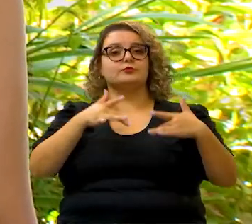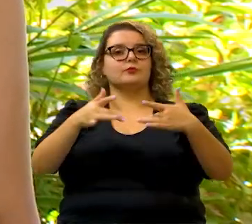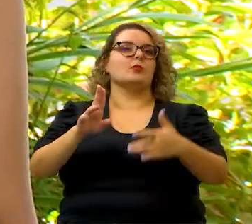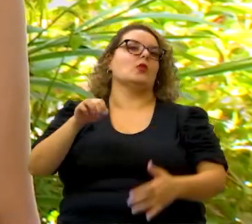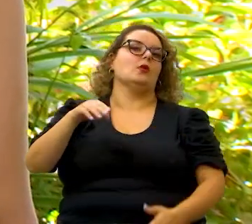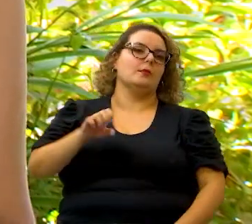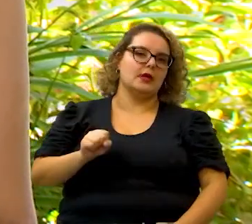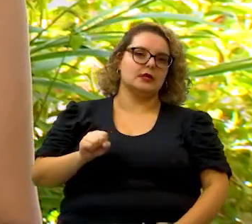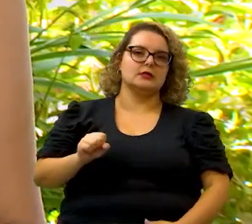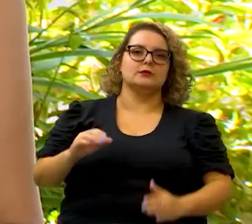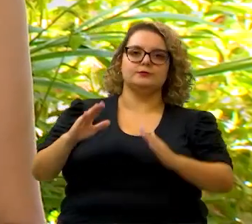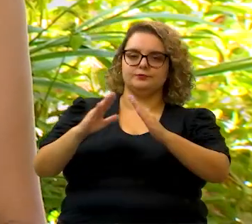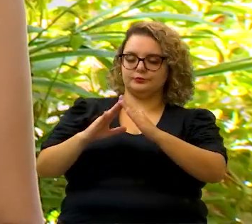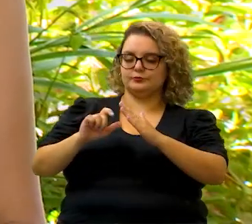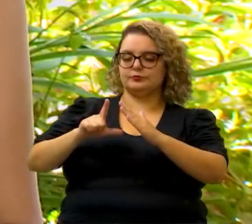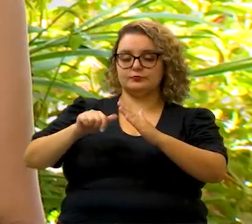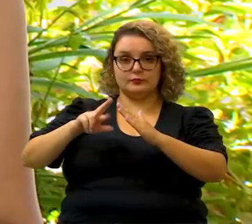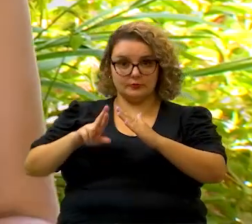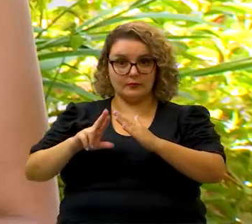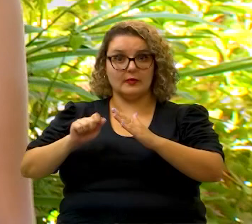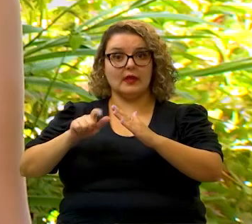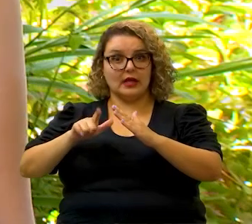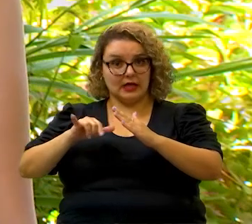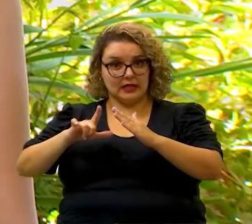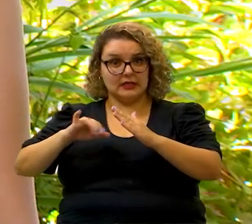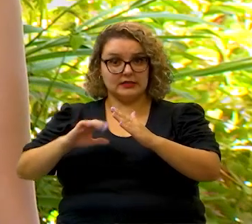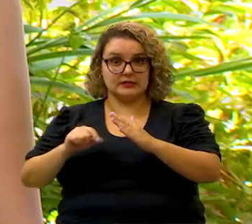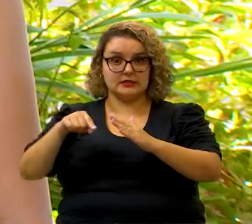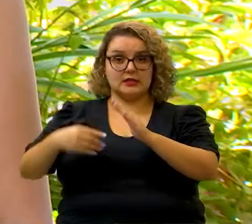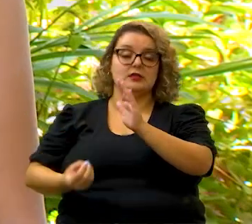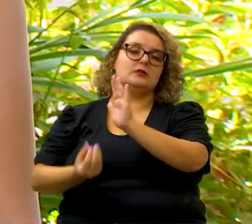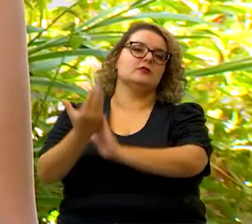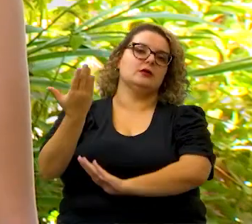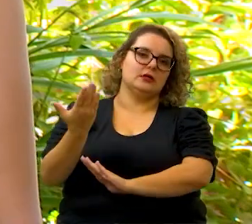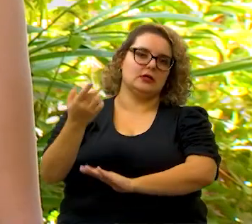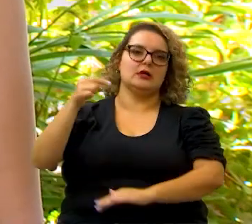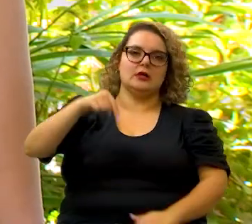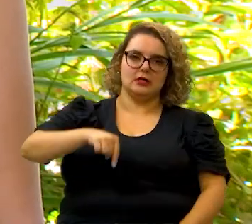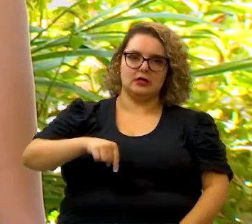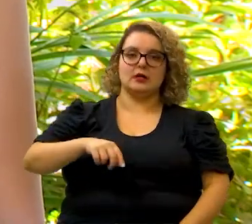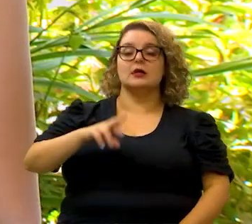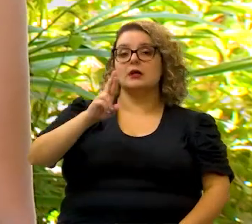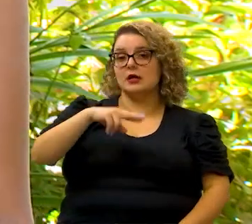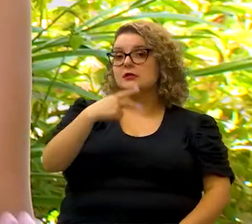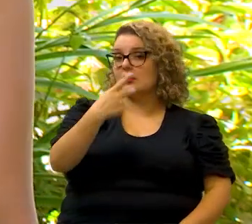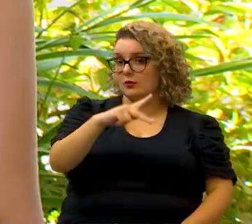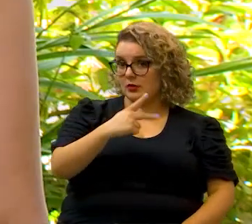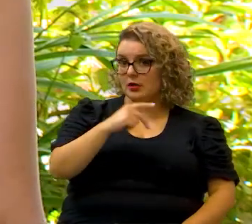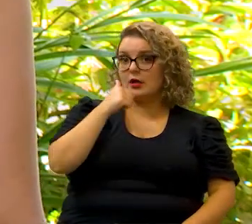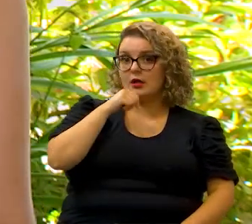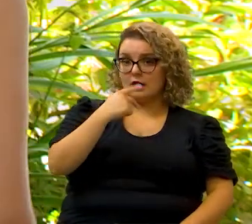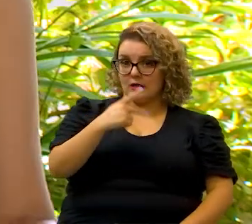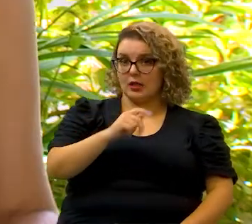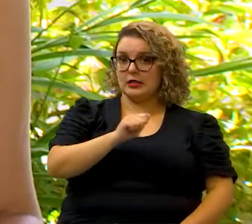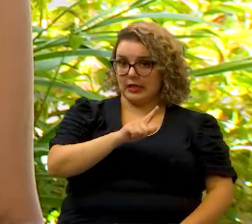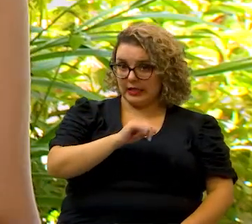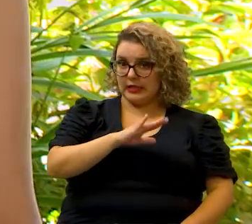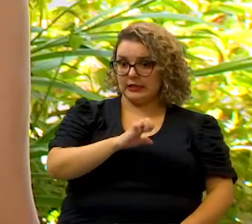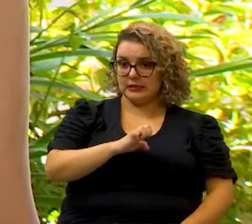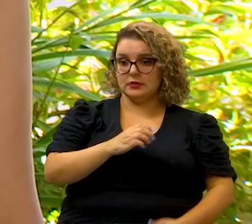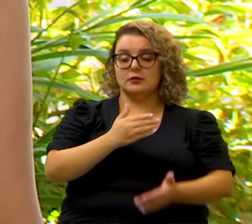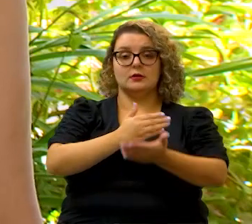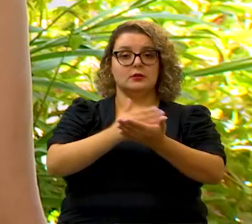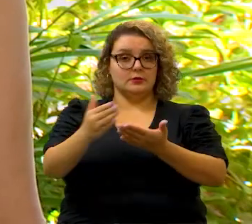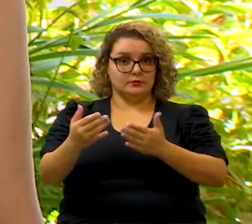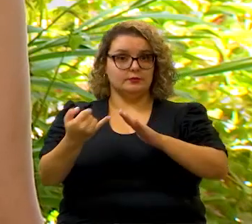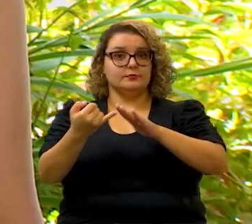bens ao Lar Alice de Oliveira, essa instituição. Então foi fundada essa instituição através dela. No